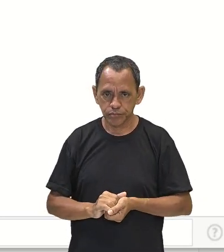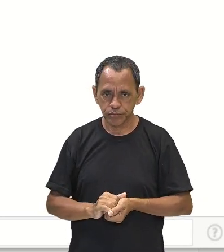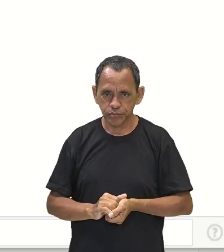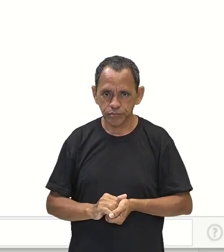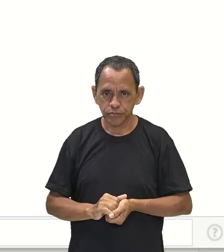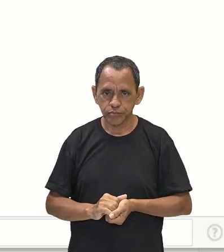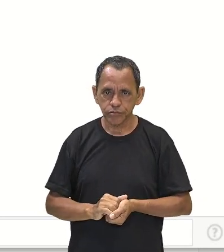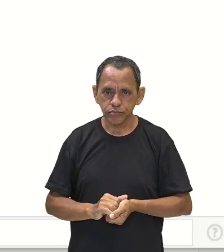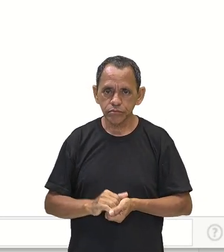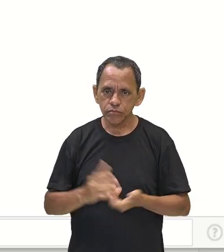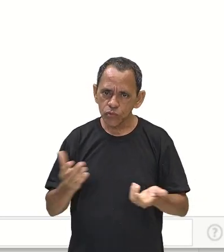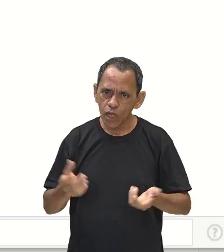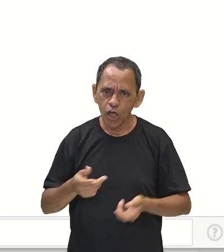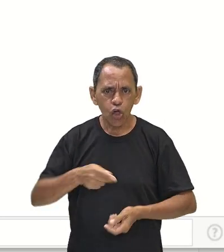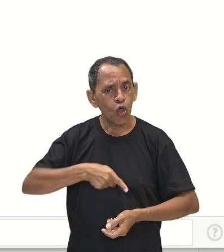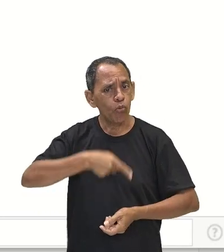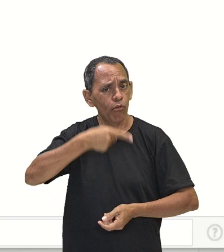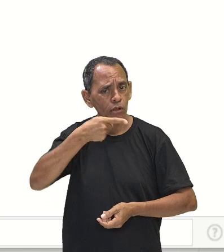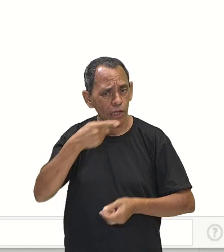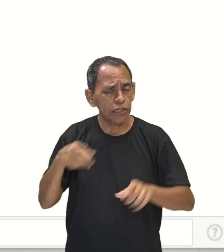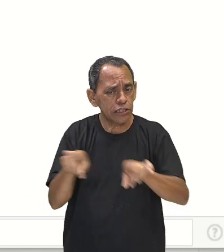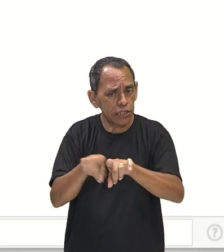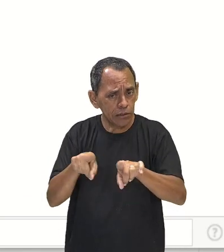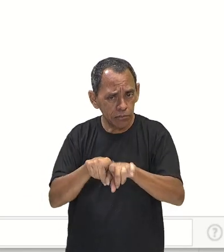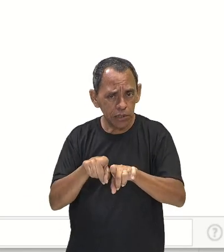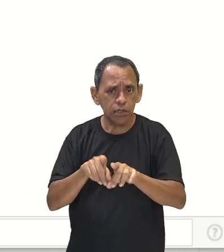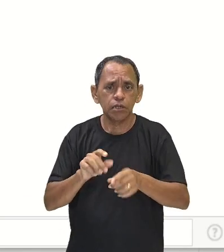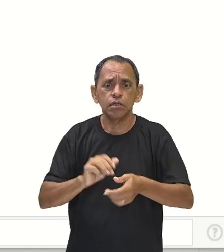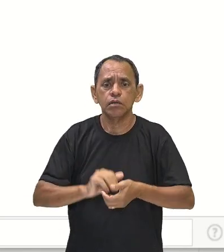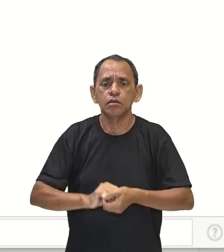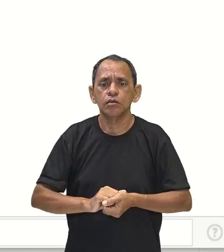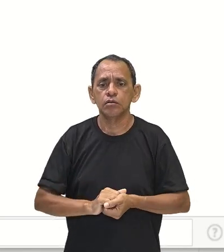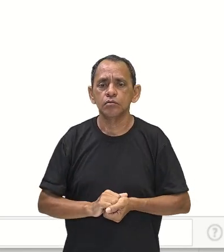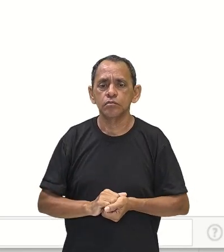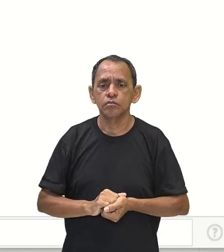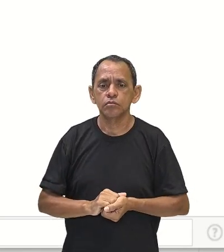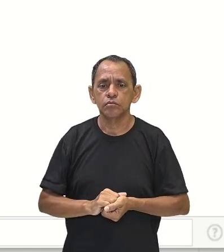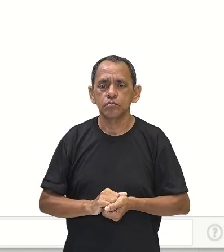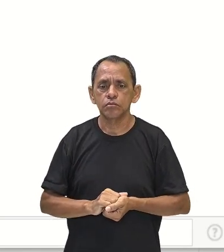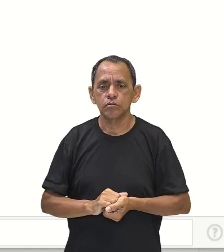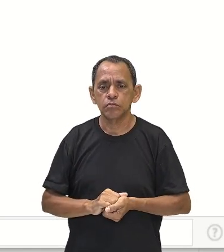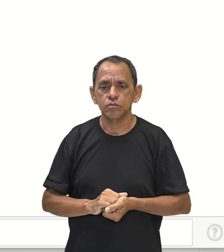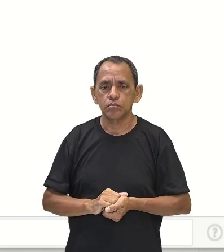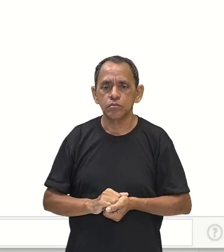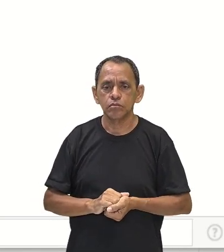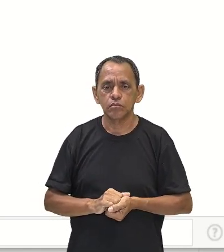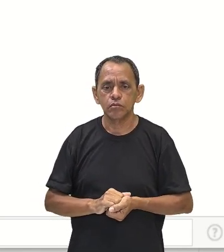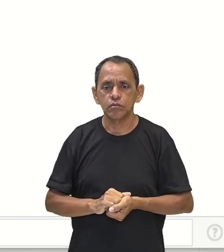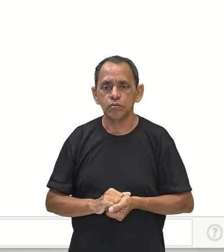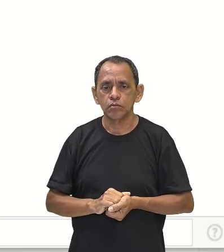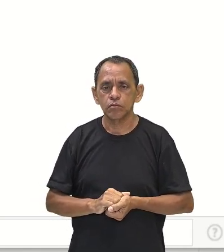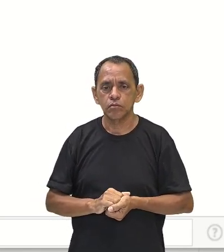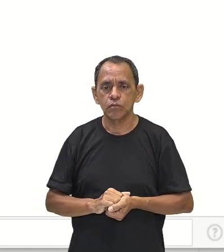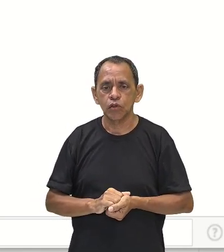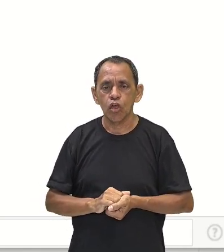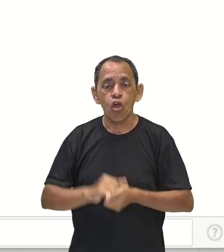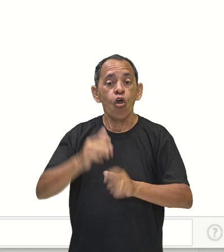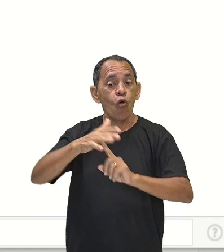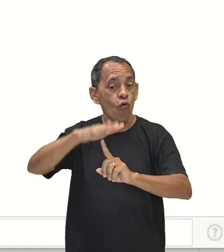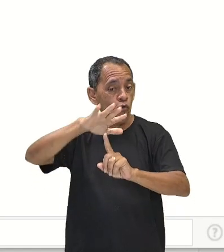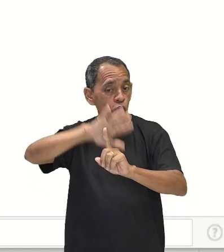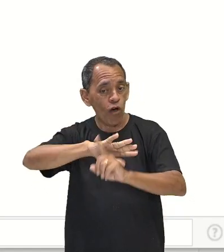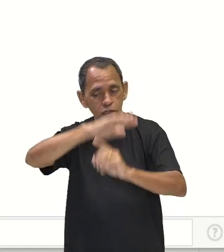um poliedro que também é formado por faces